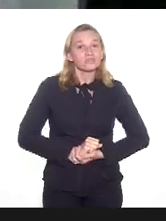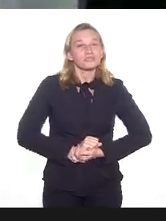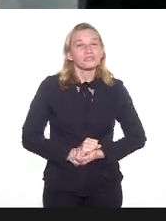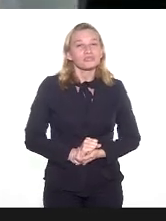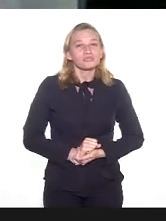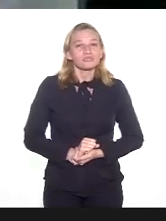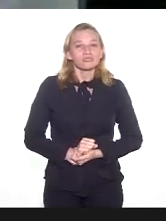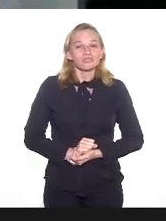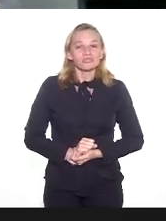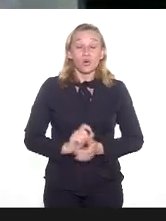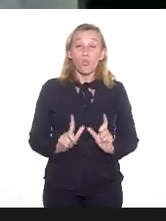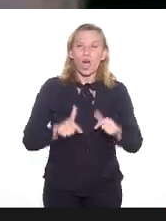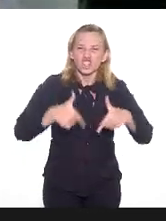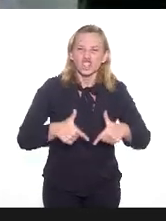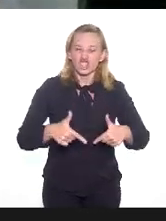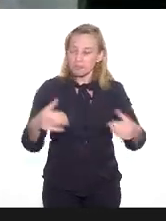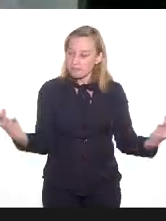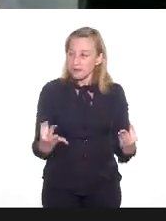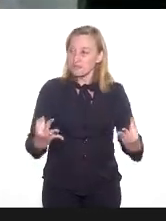uma ação